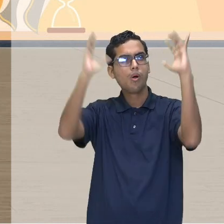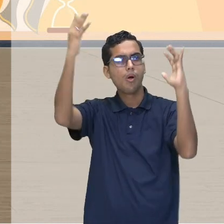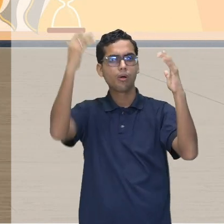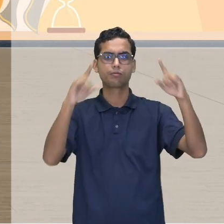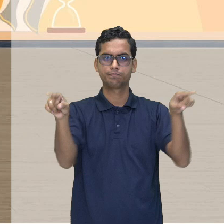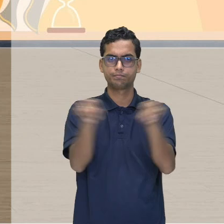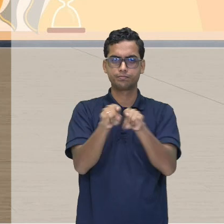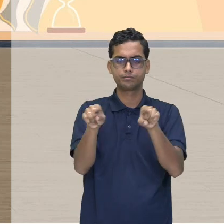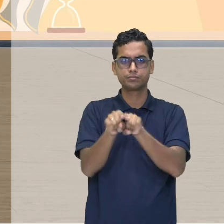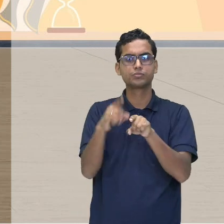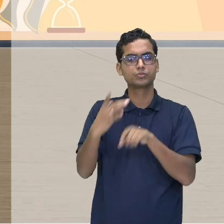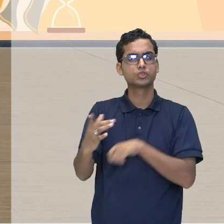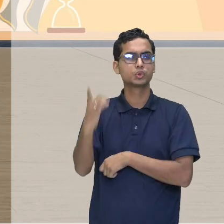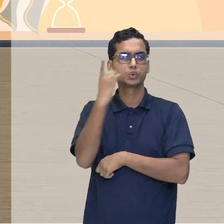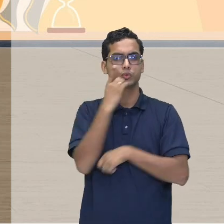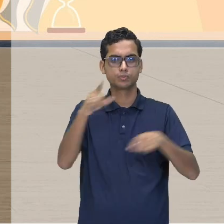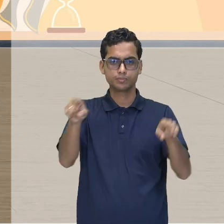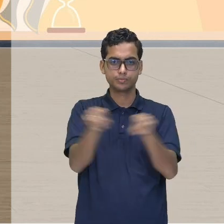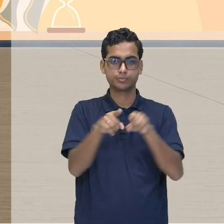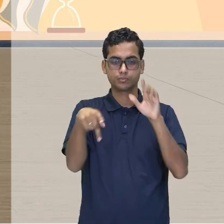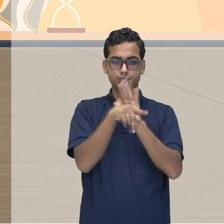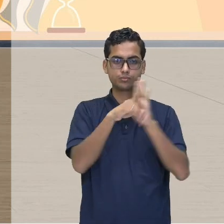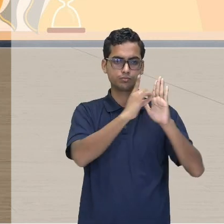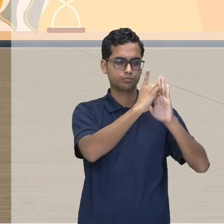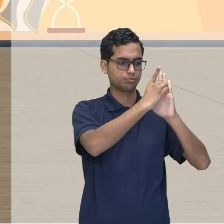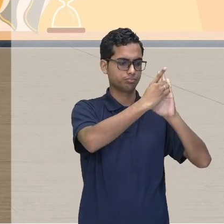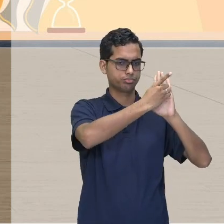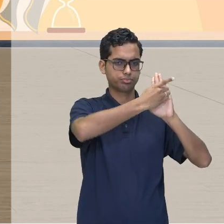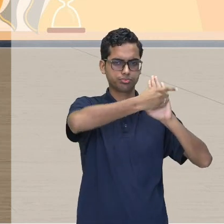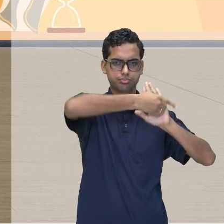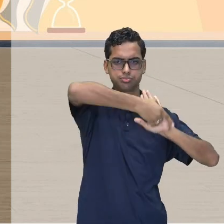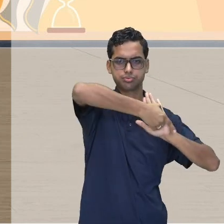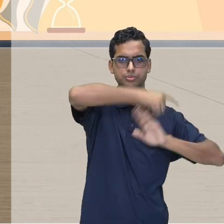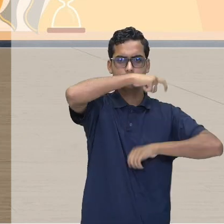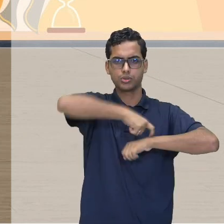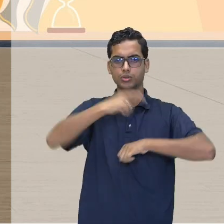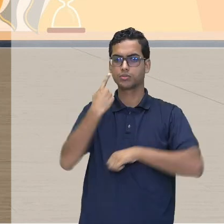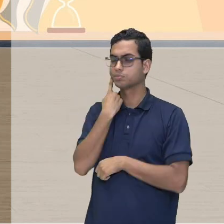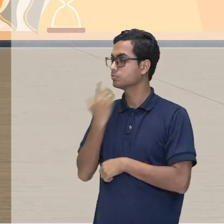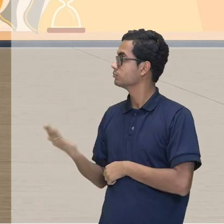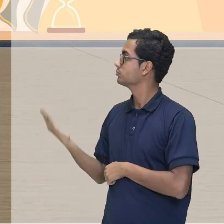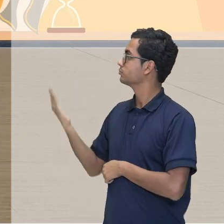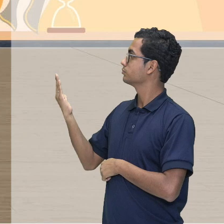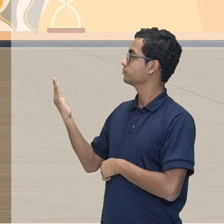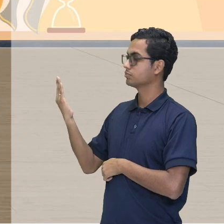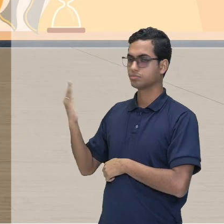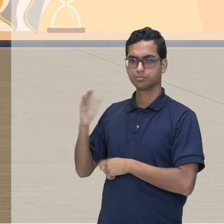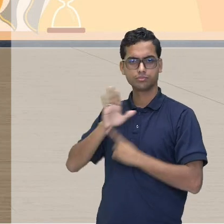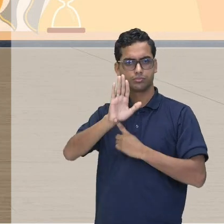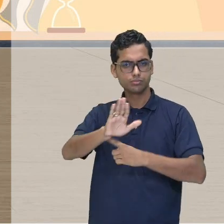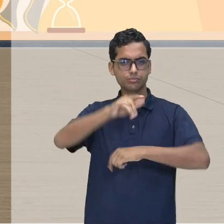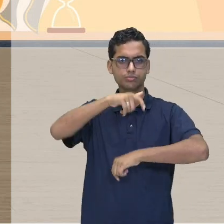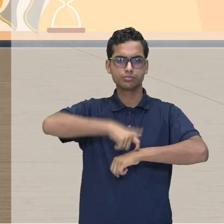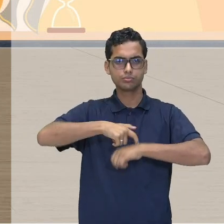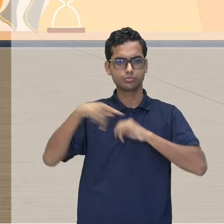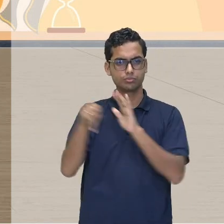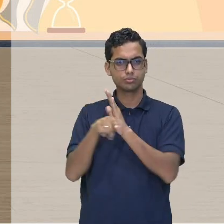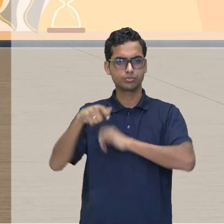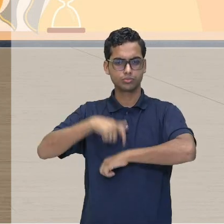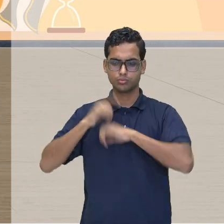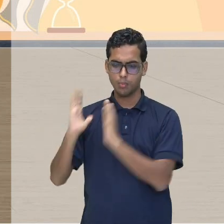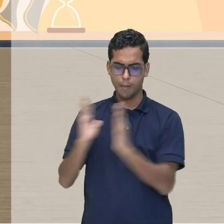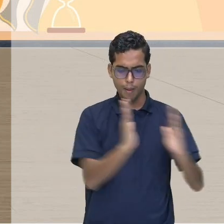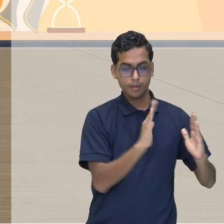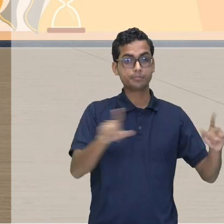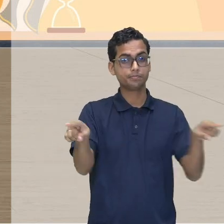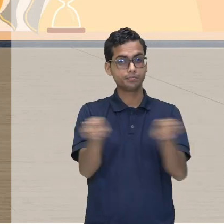também. Mas o relógio é uma forma precisa de medição das horas, tá bom? Do tempo cronológico. Além